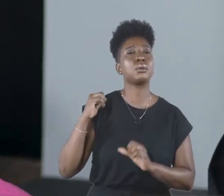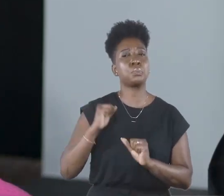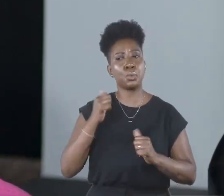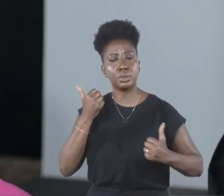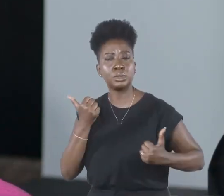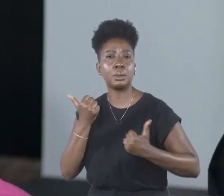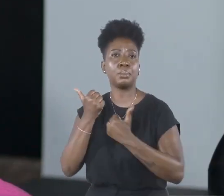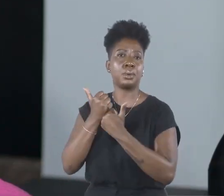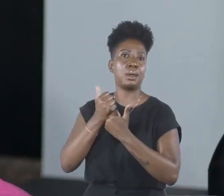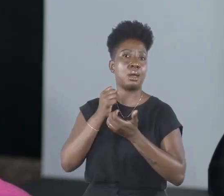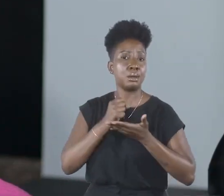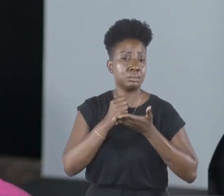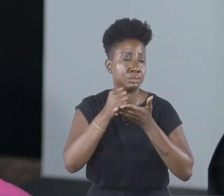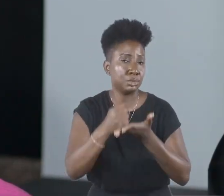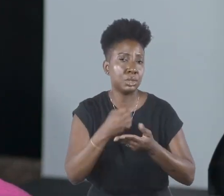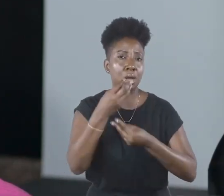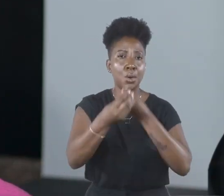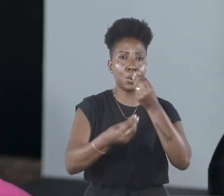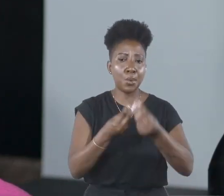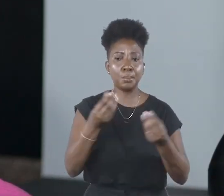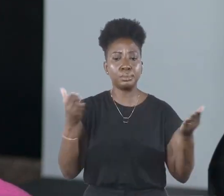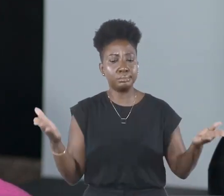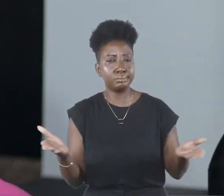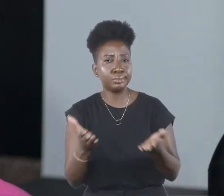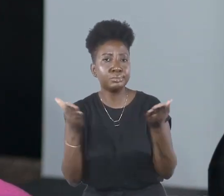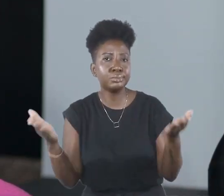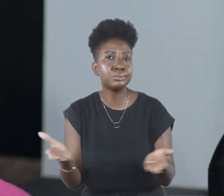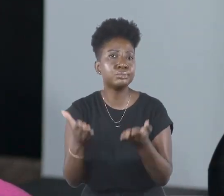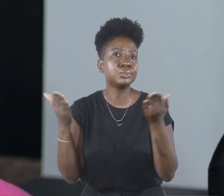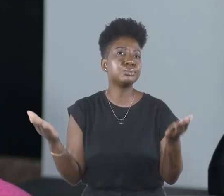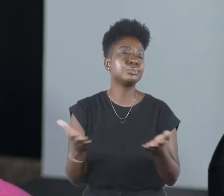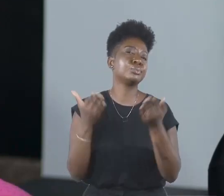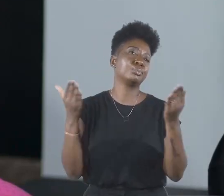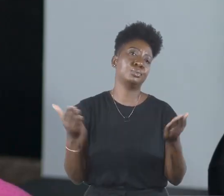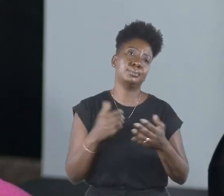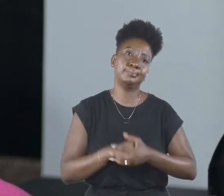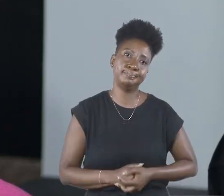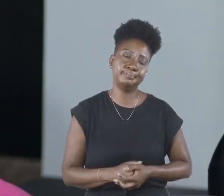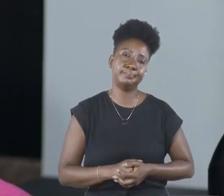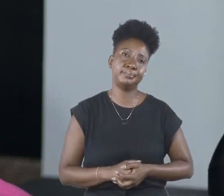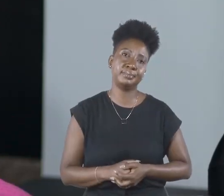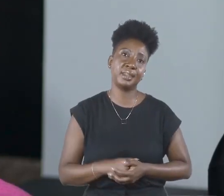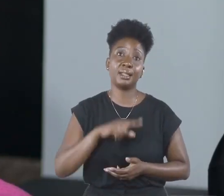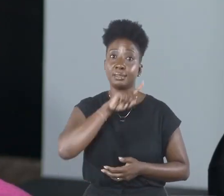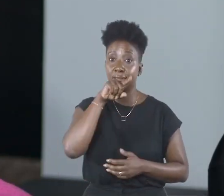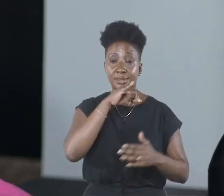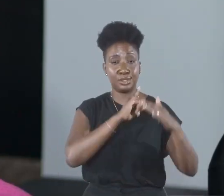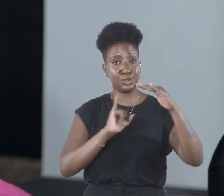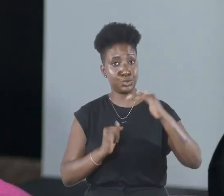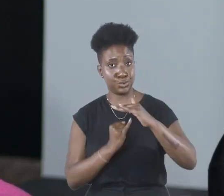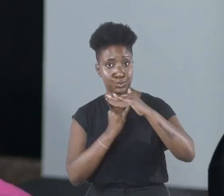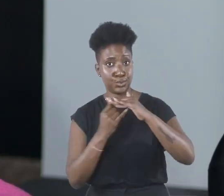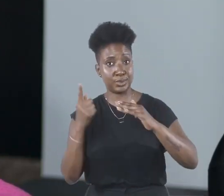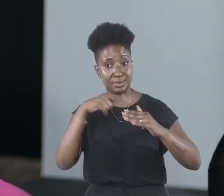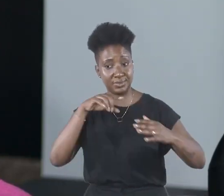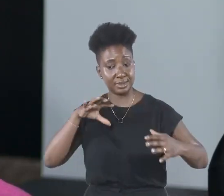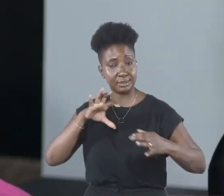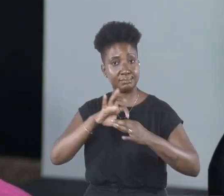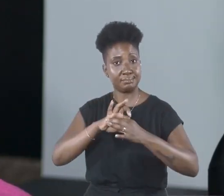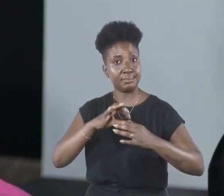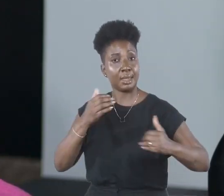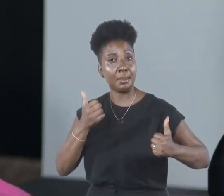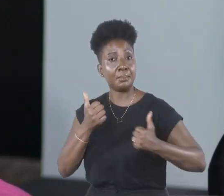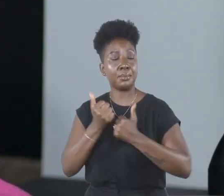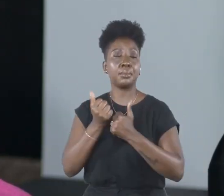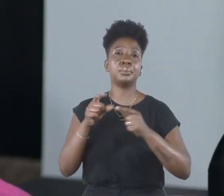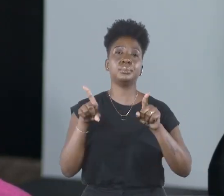E é esse sucesso que me inspirou, e a partir dali eu tive a vontade de também fazer algo. E